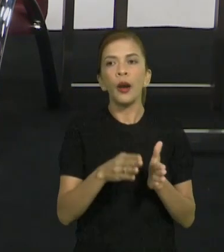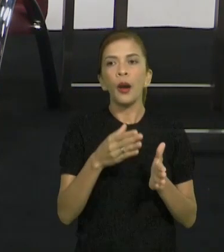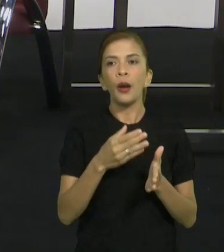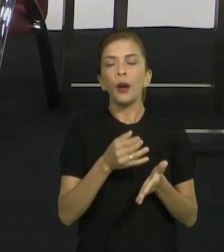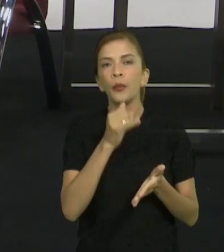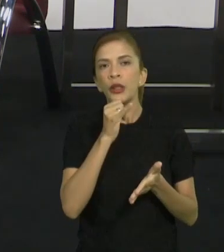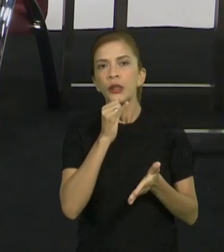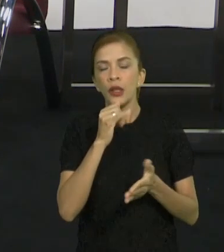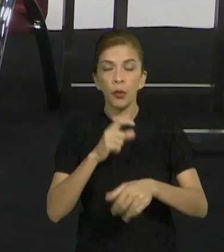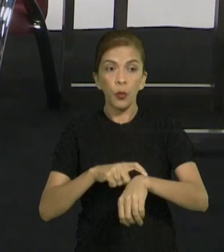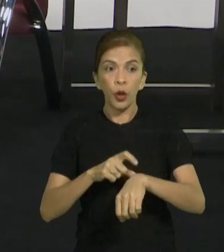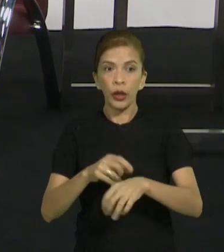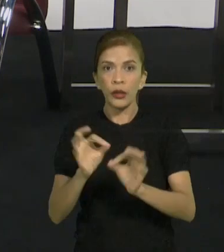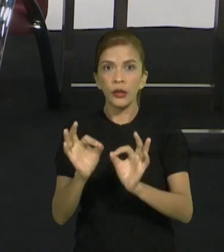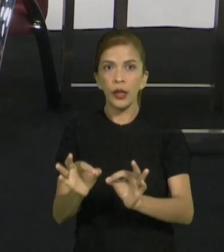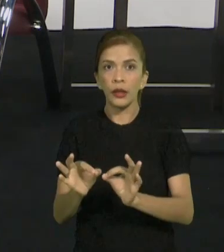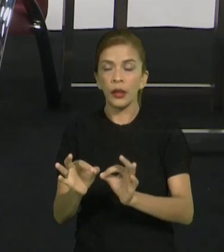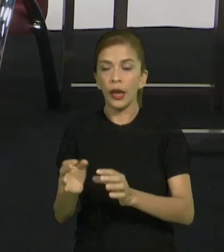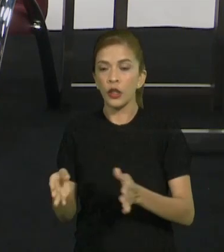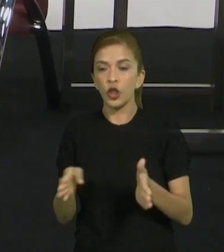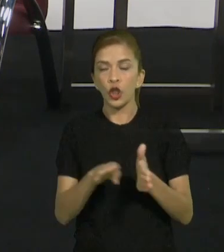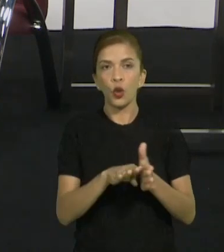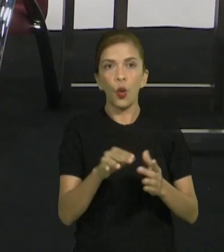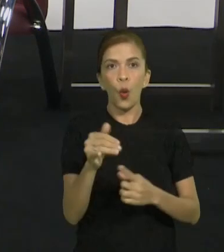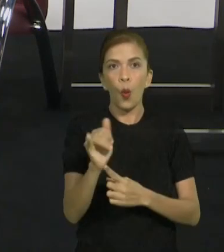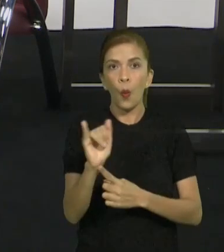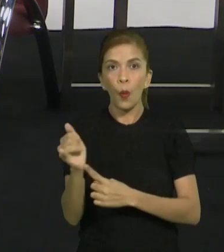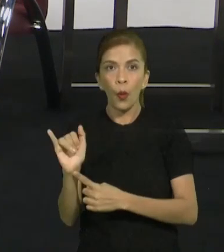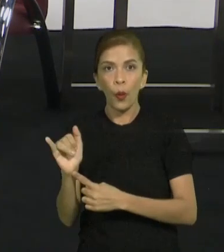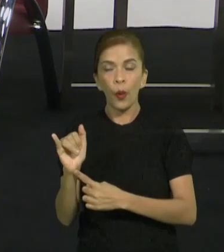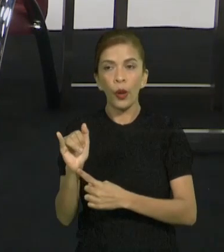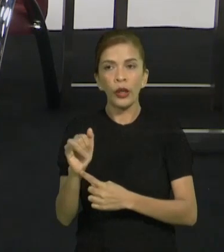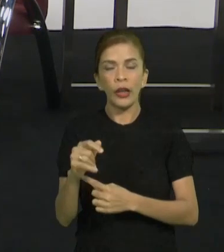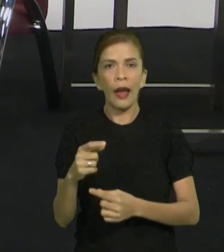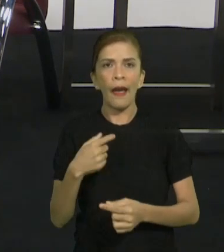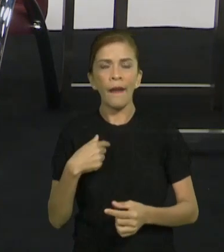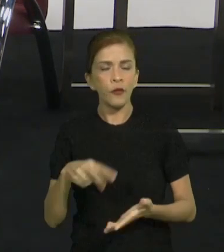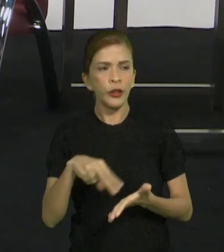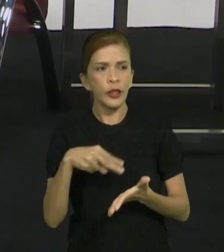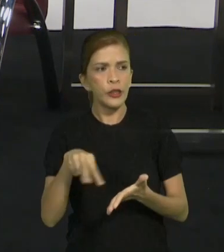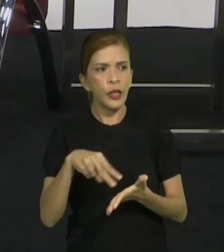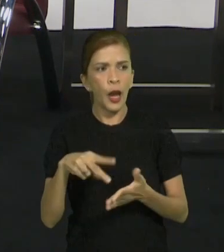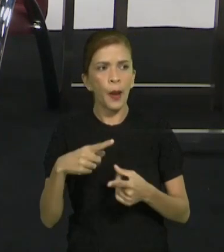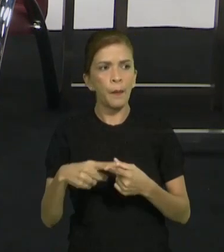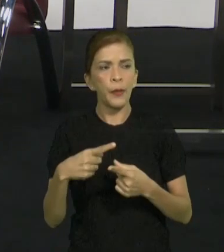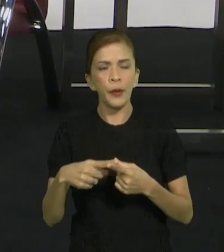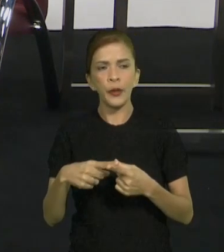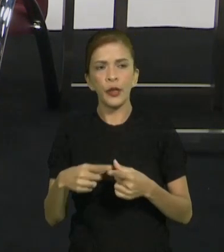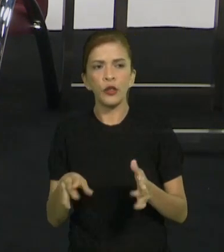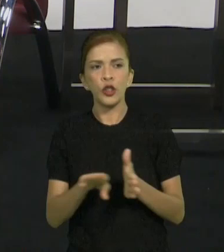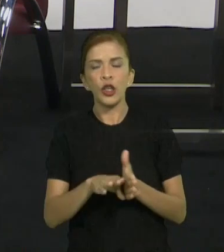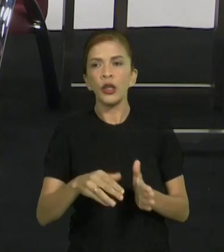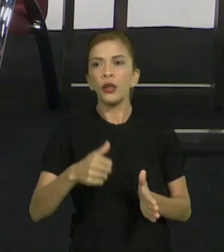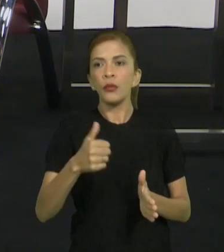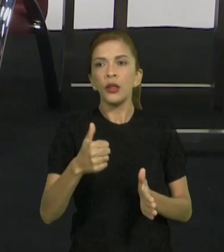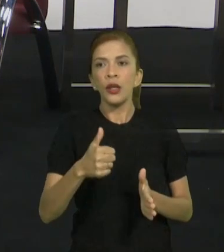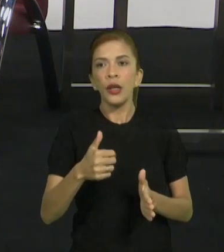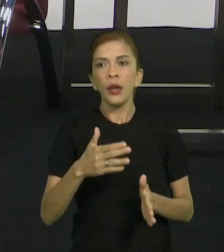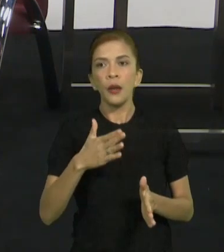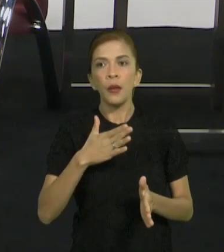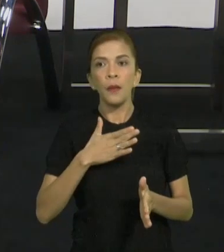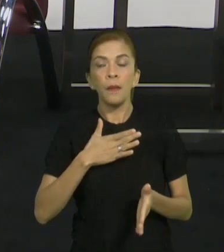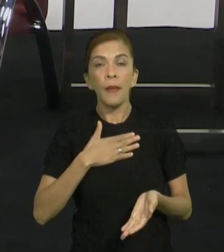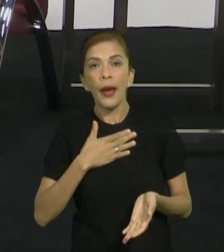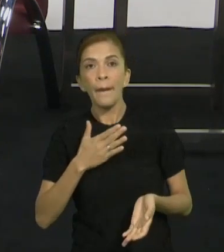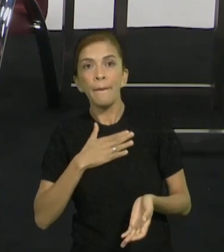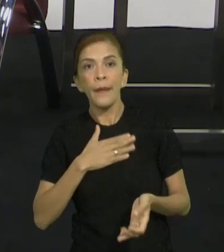no meu horário, mas chegou um boi que está na frente, aí chegou, não, mas eu vou dançar porque eu cheguei primeiro, mas o horário é meu. Mas